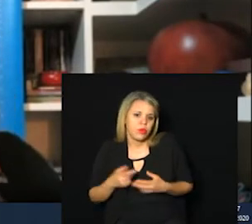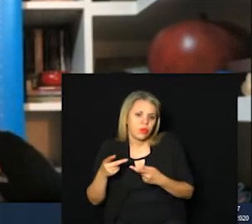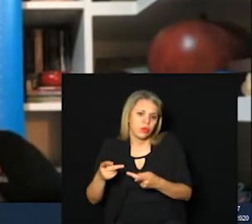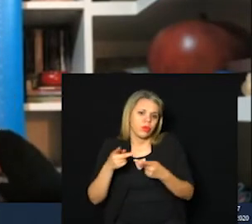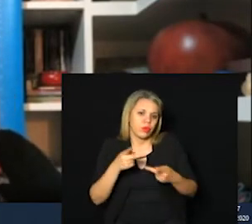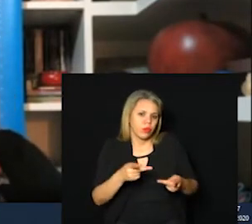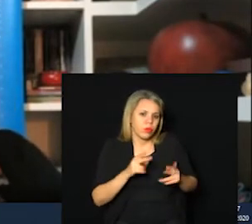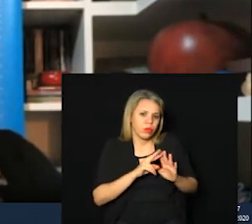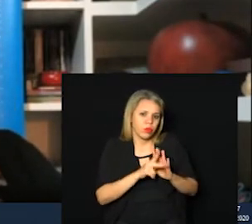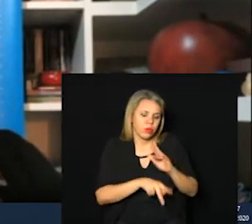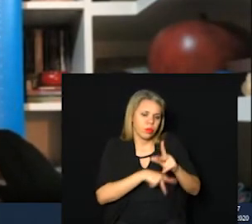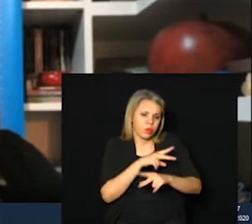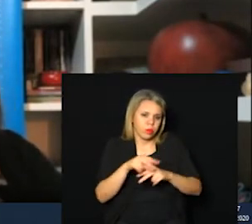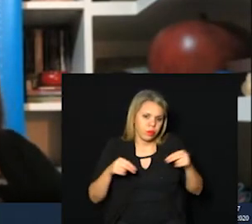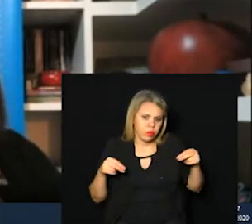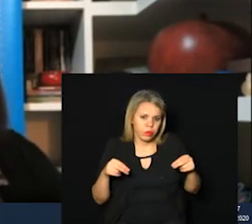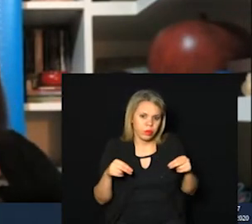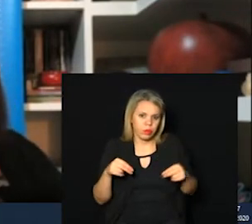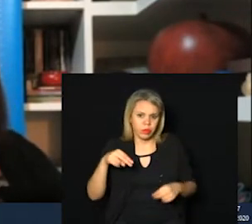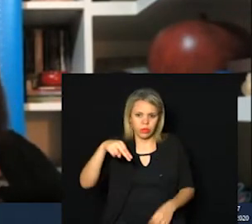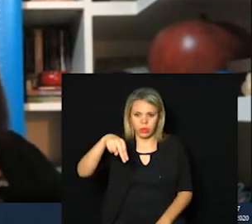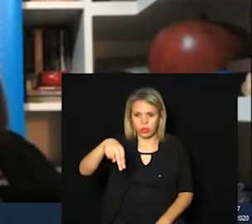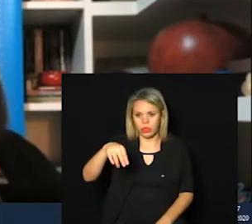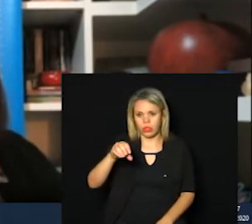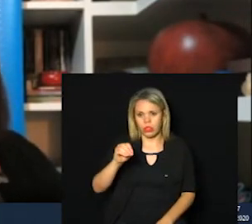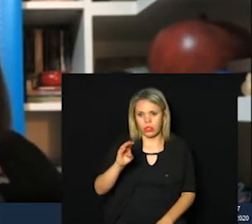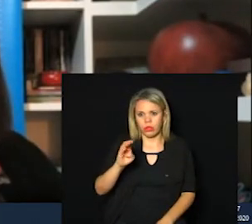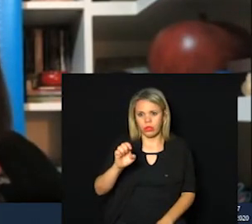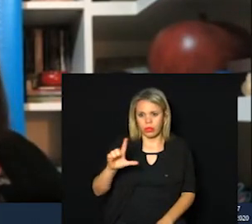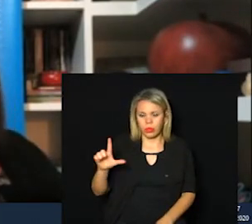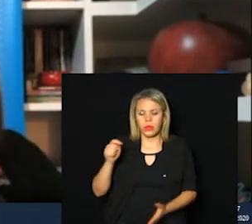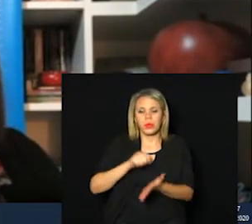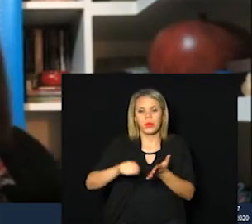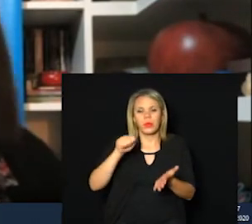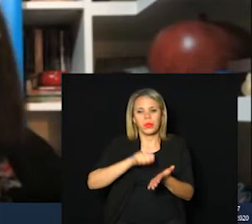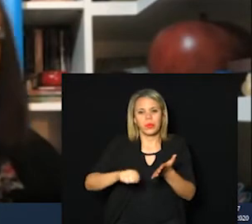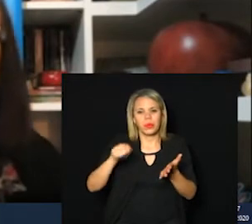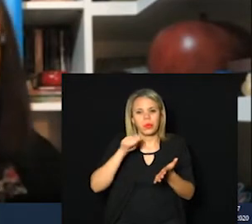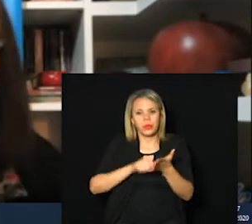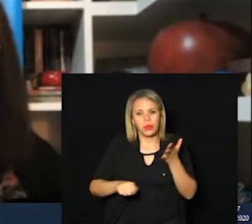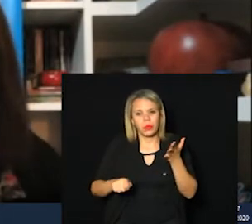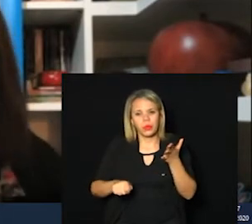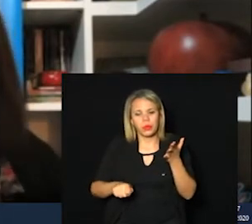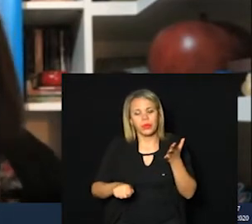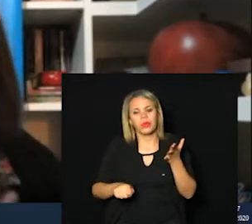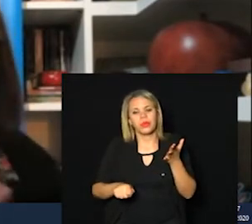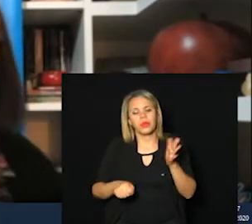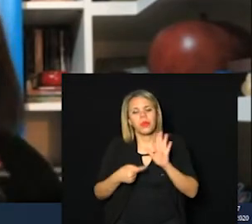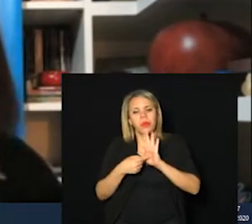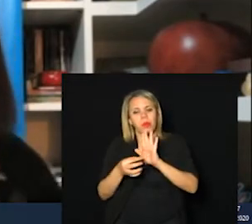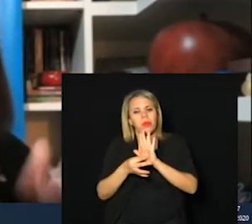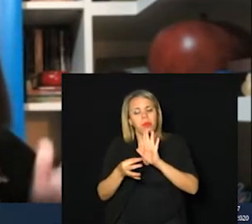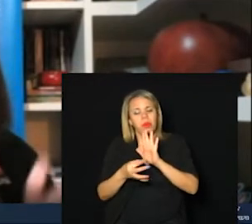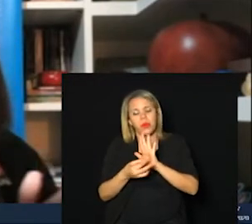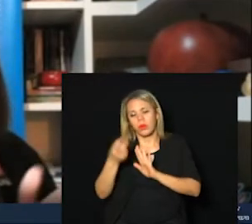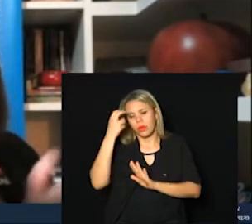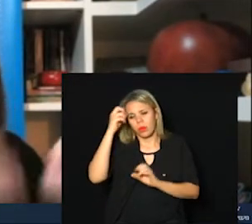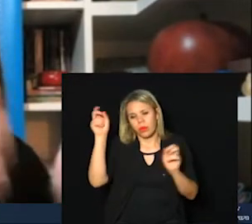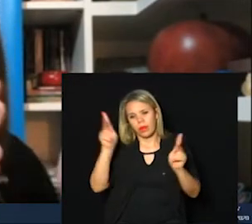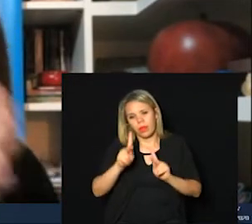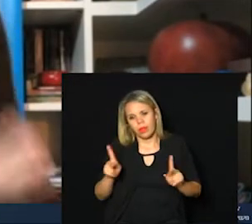vários ganhadores do Prêmio Nobel para escrever um manifesto de cultura de paz.